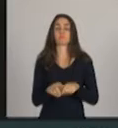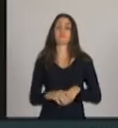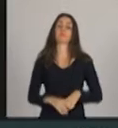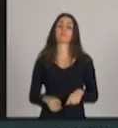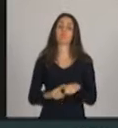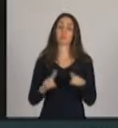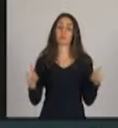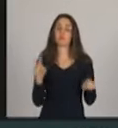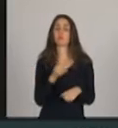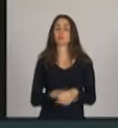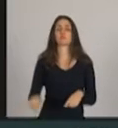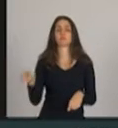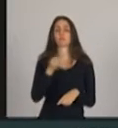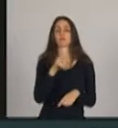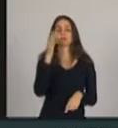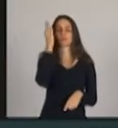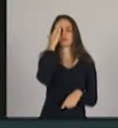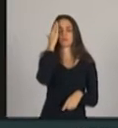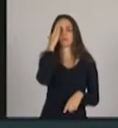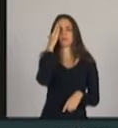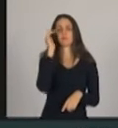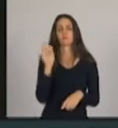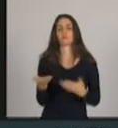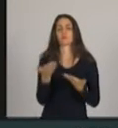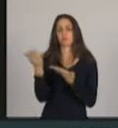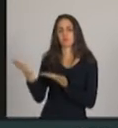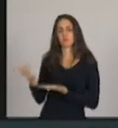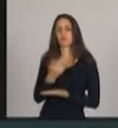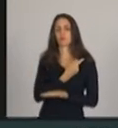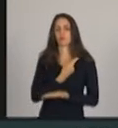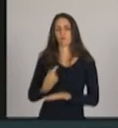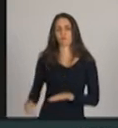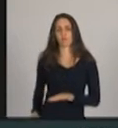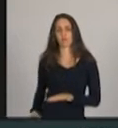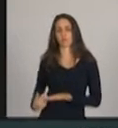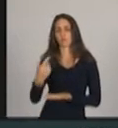Mas nós também, governador Renato,